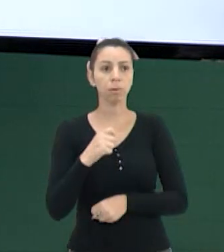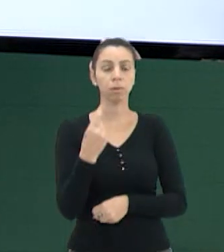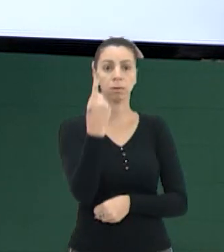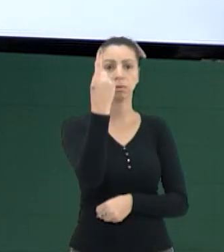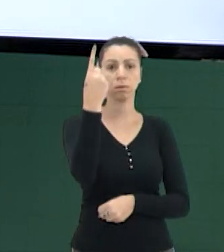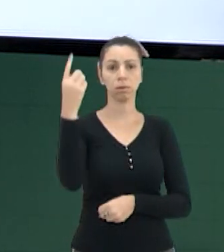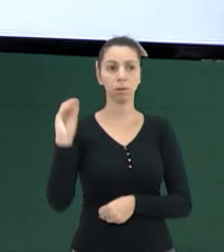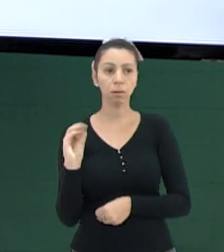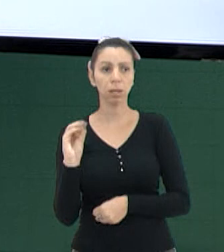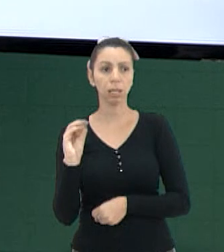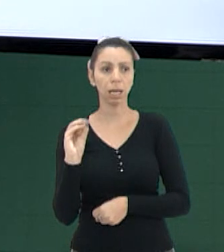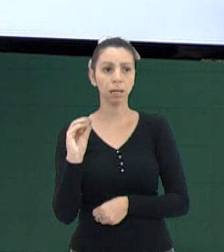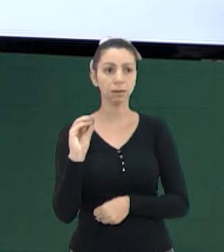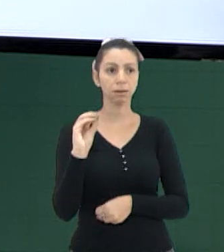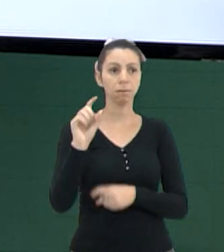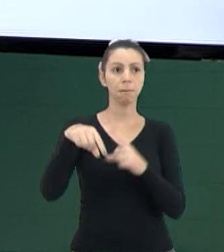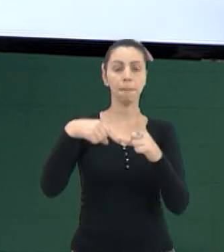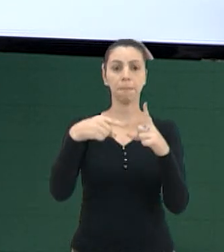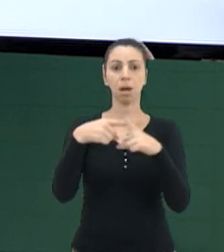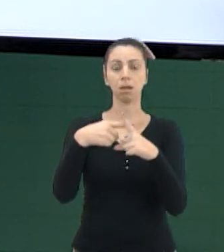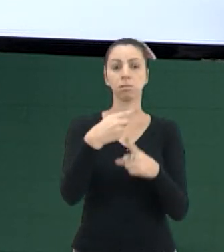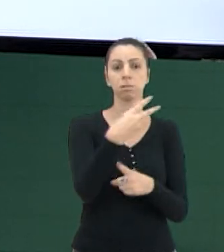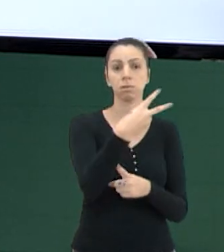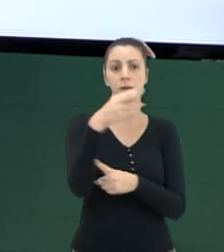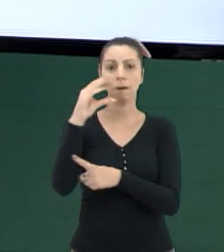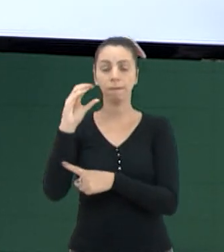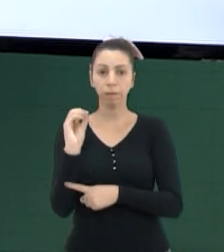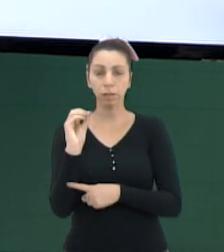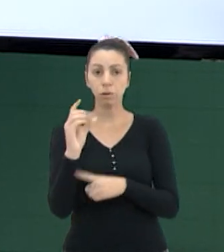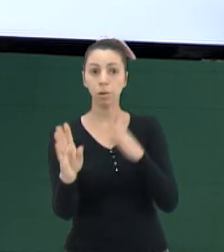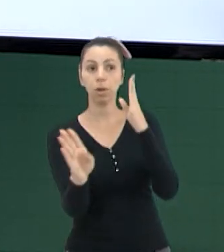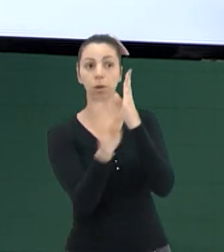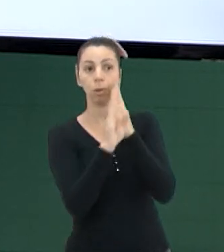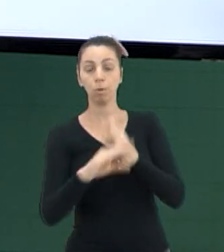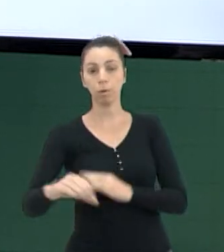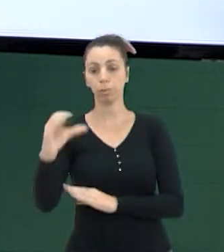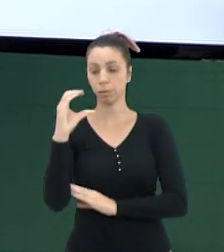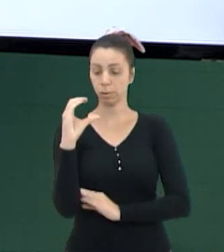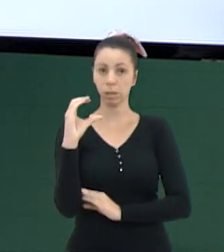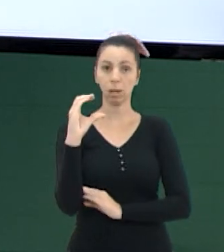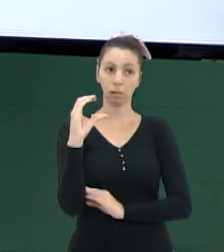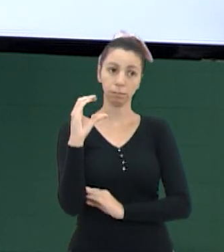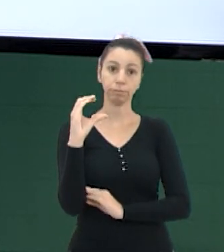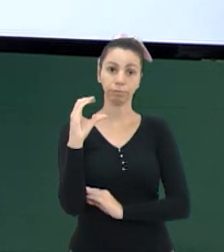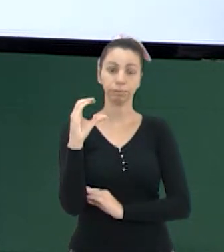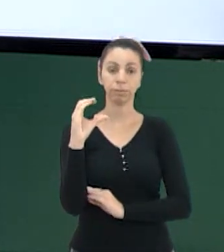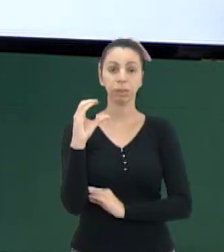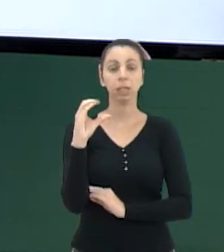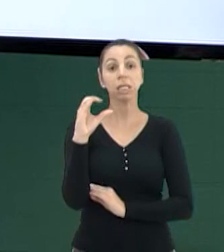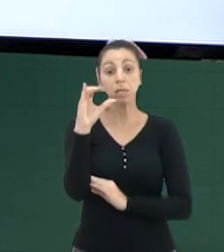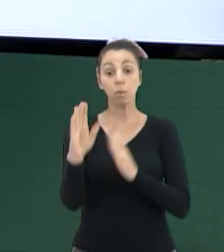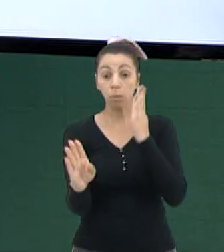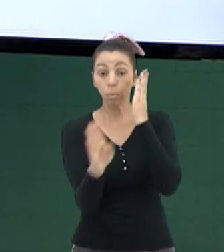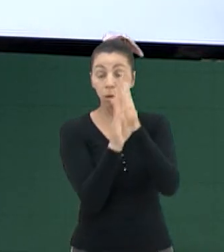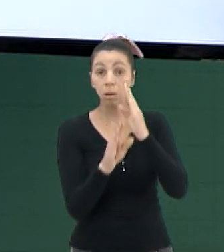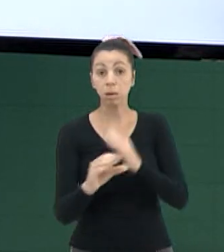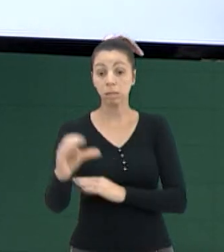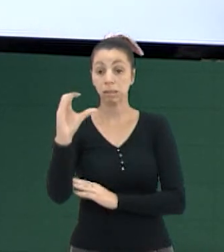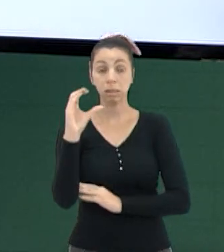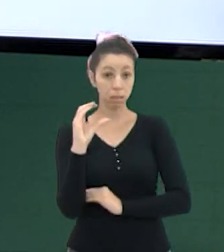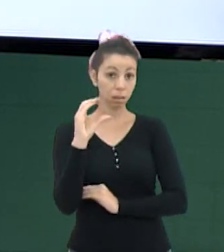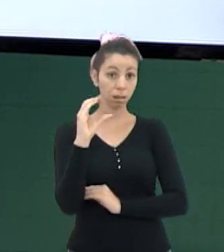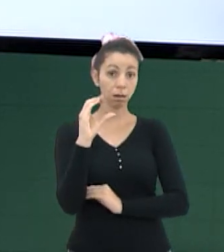ângulo C. A partir de achar o ângulo C, eu já consigo determinar o ângulo A e o ângulo B, porque eu tenho 2